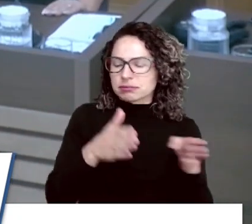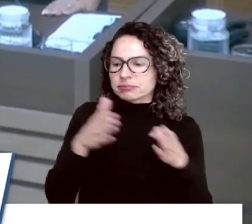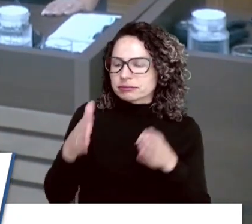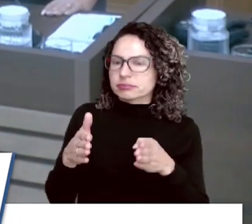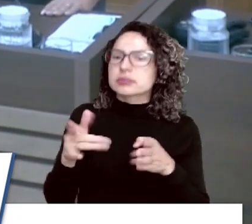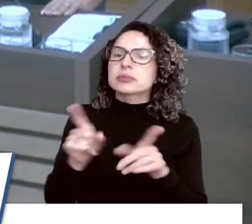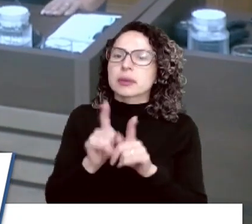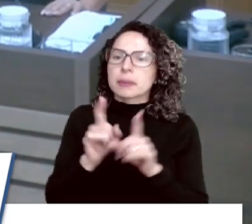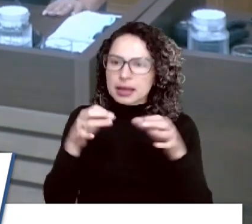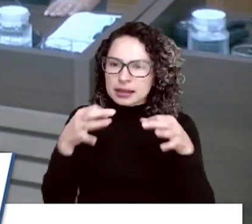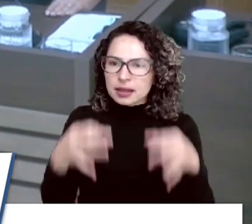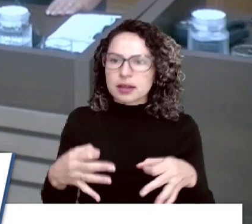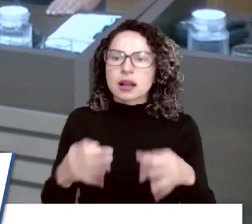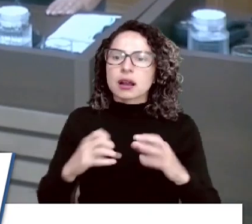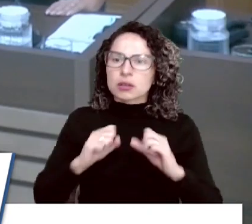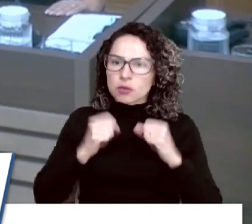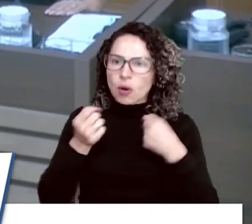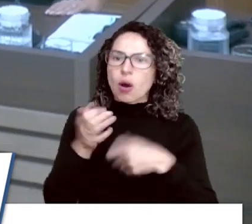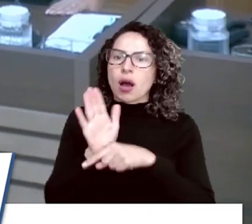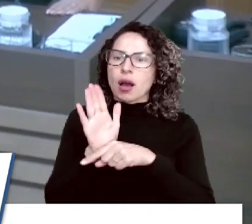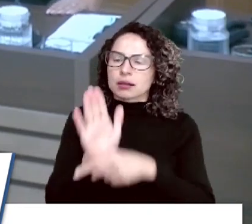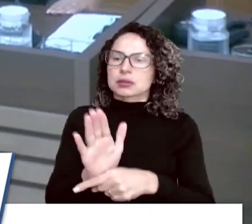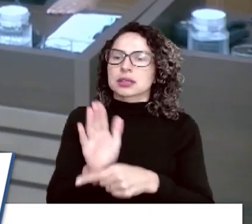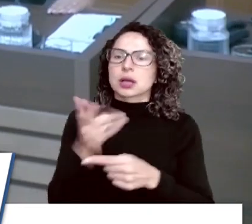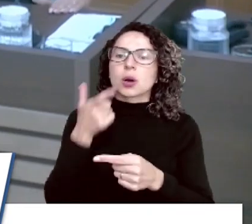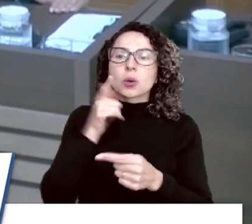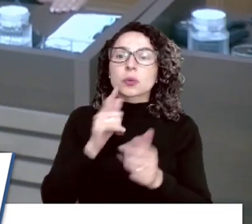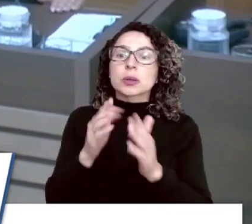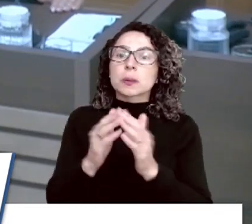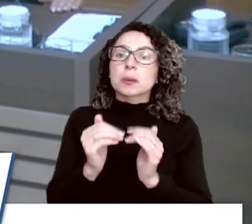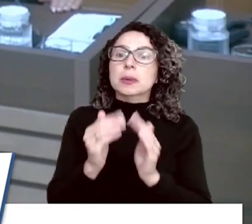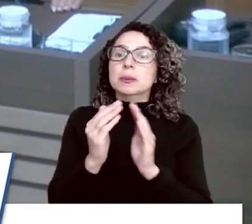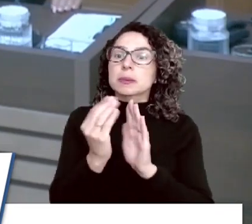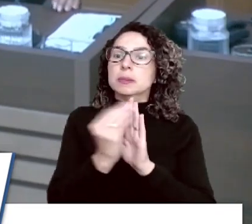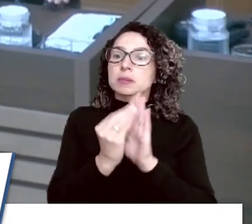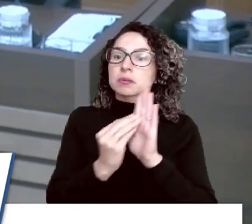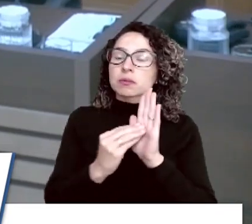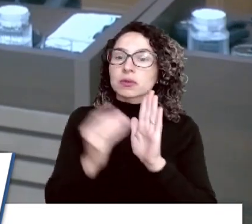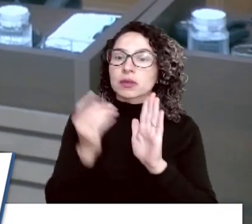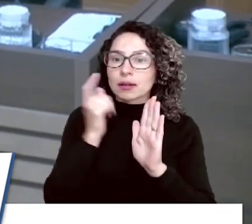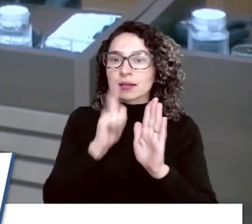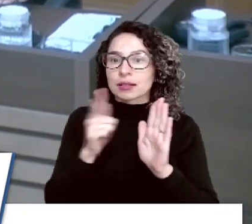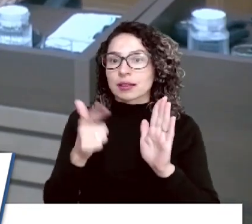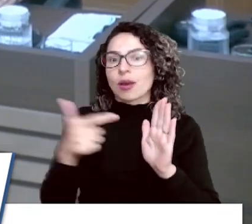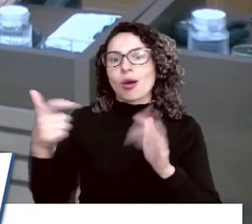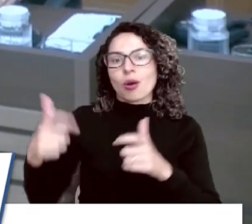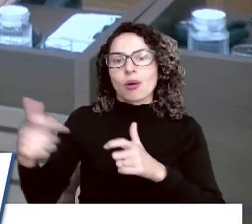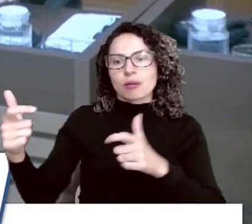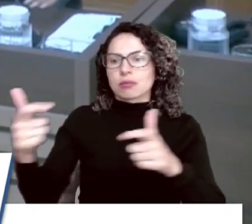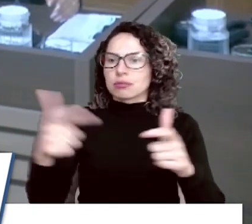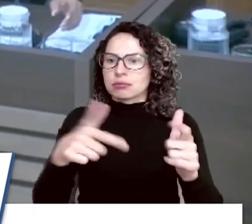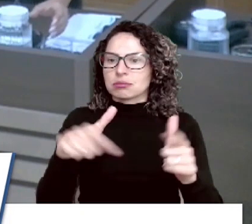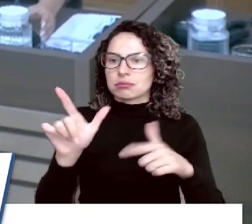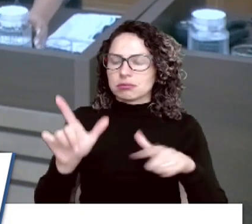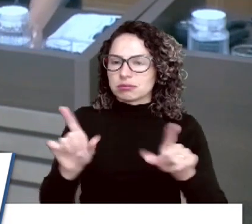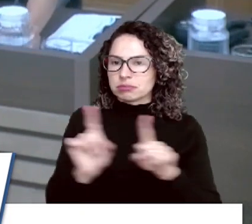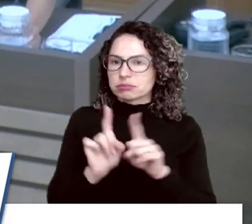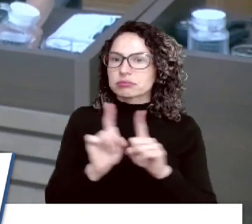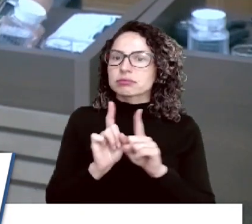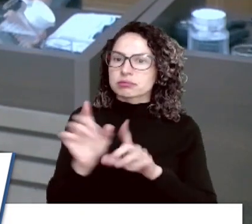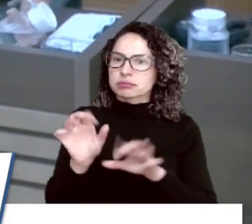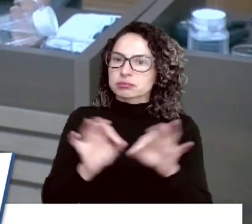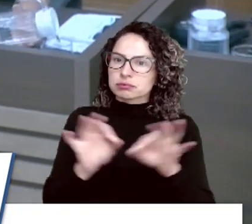também fizeram aí pedidos para que, como a gente faz em outros pontos das cidades, da